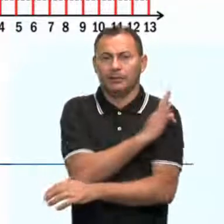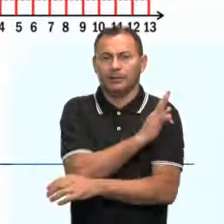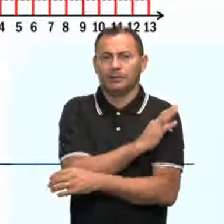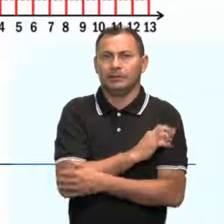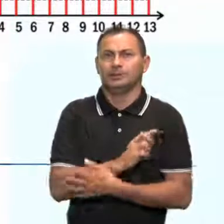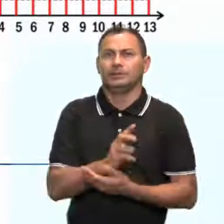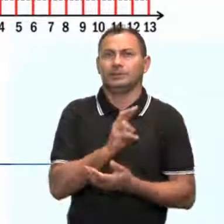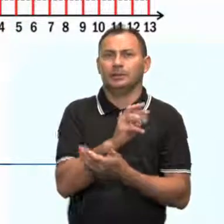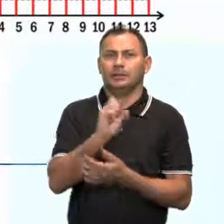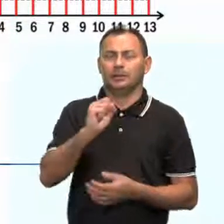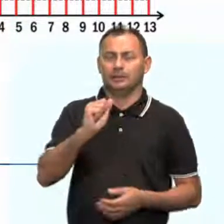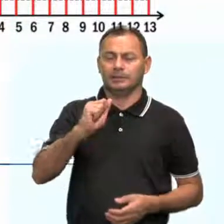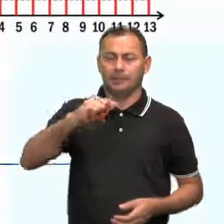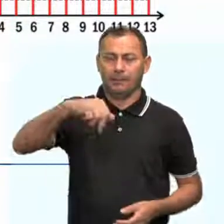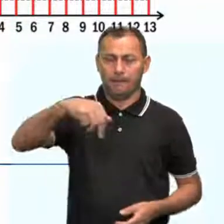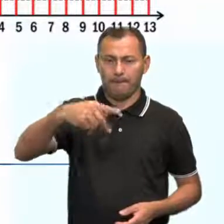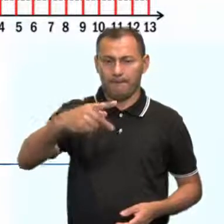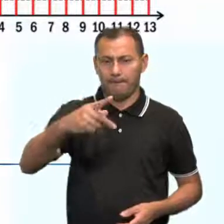and Hold. Como que vai funcionar?